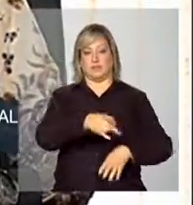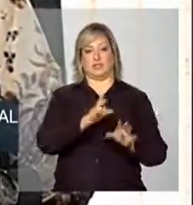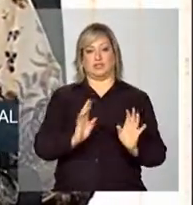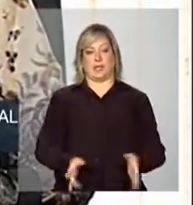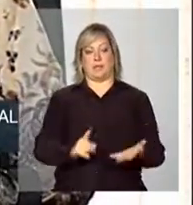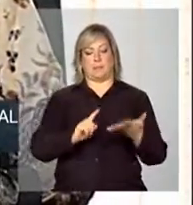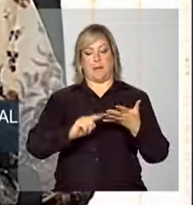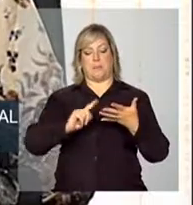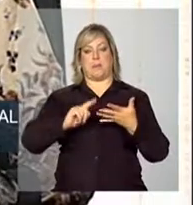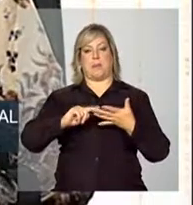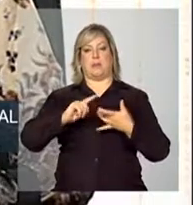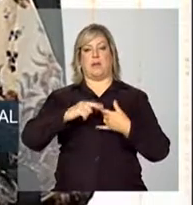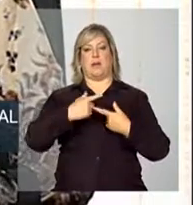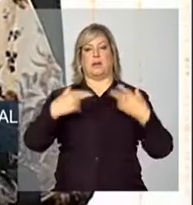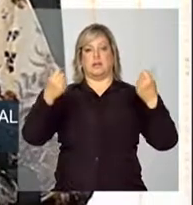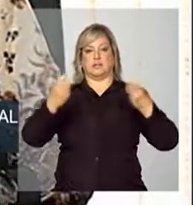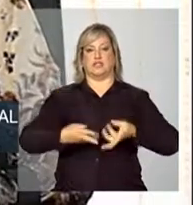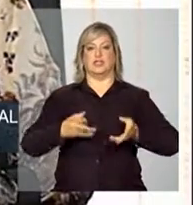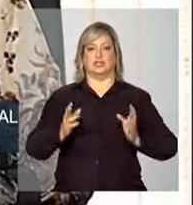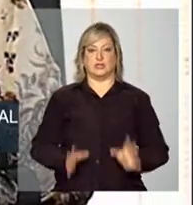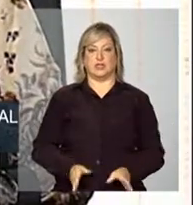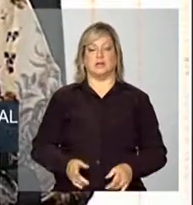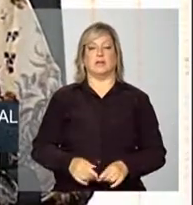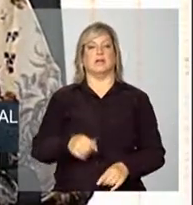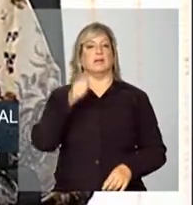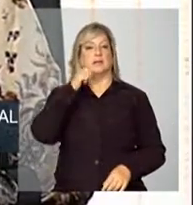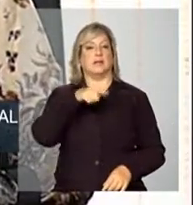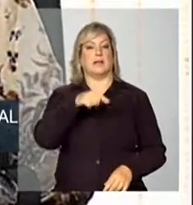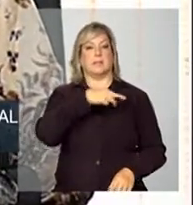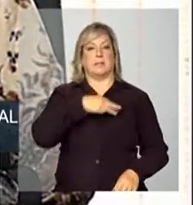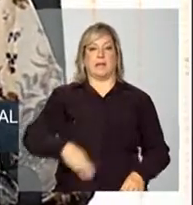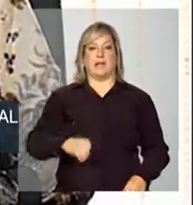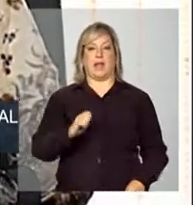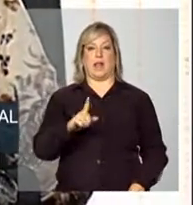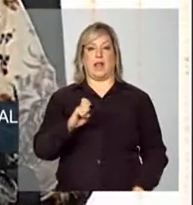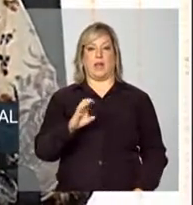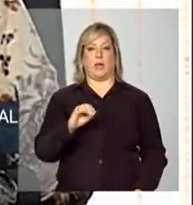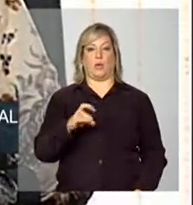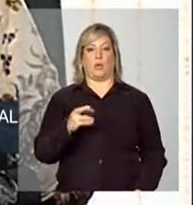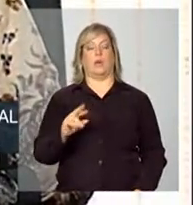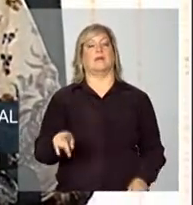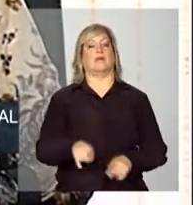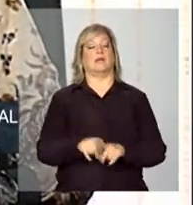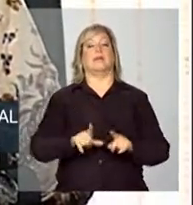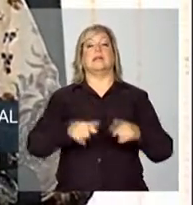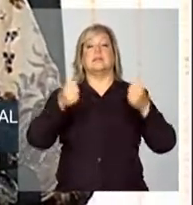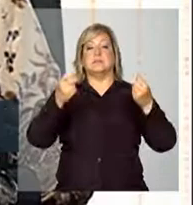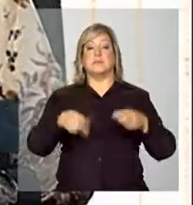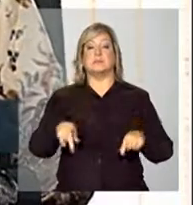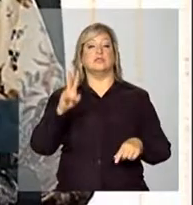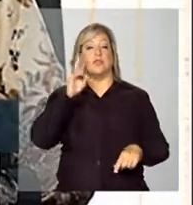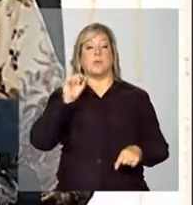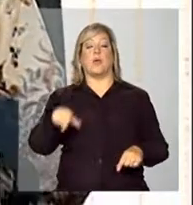pelo Senhor e aqui apresentados também pela ministra Eleonora dão conta da missão que o Brasil tem e trata-se de uma